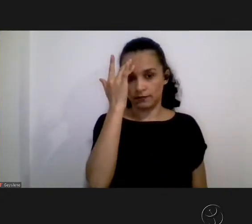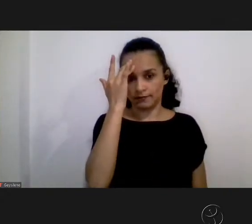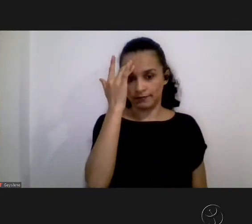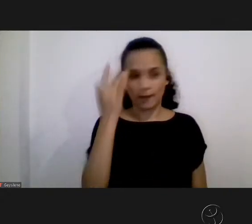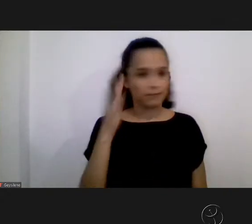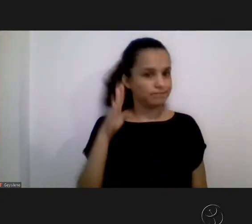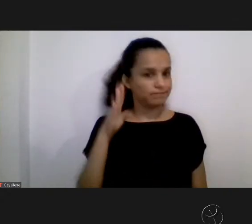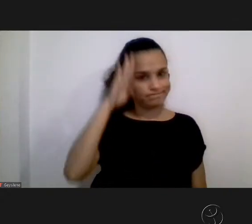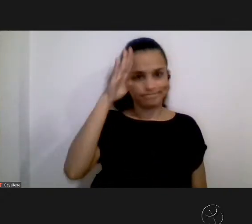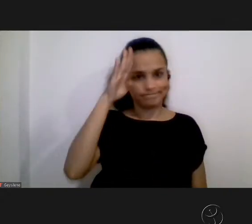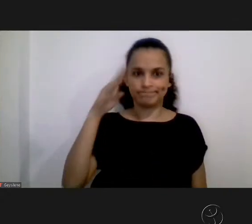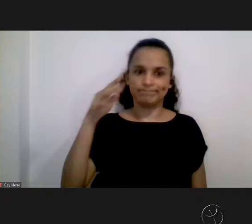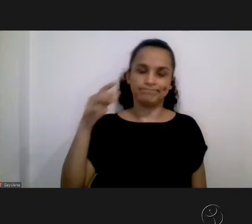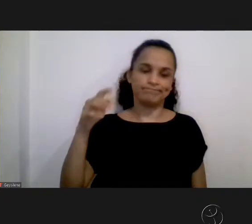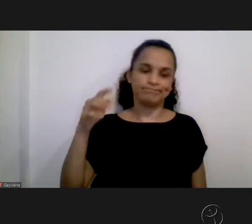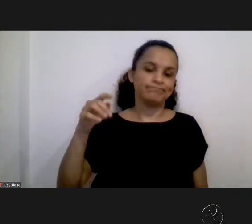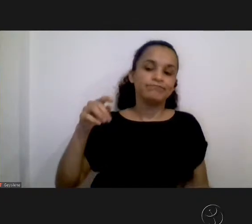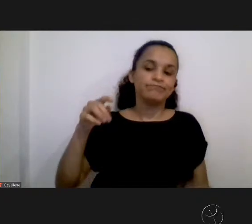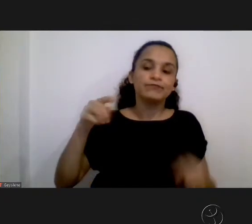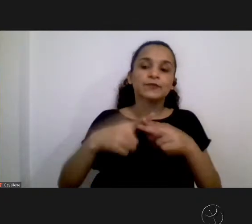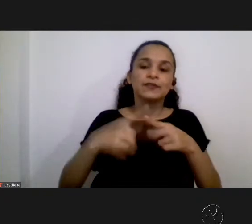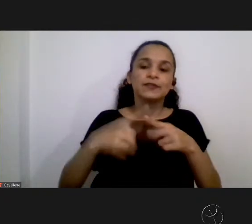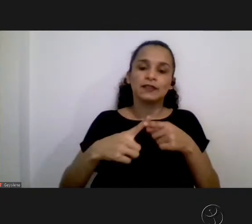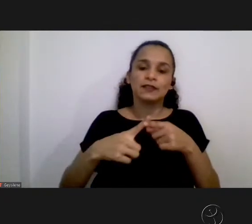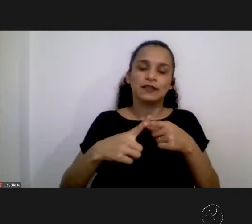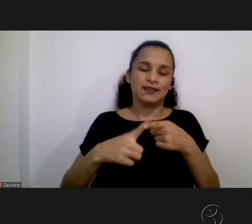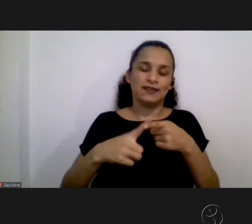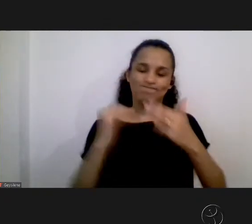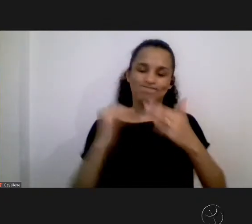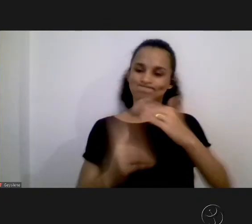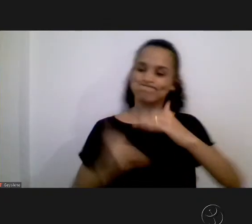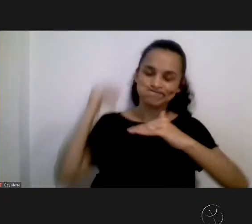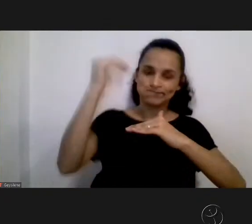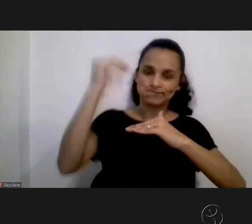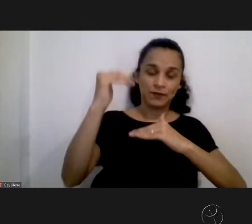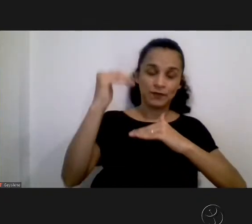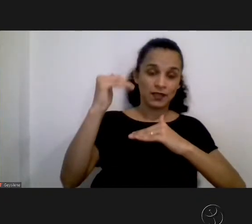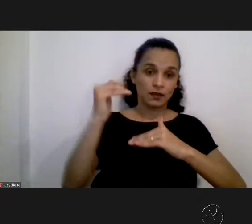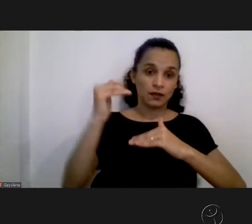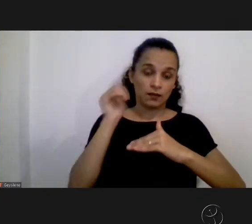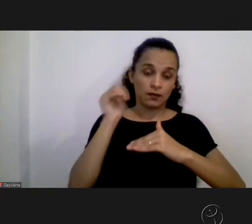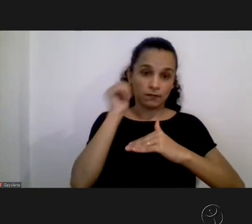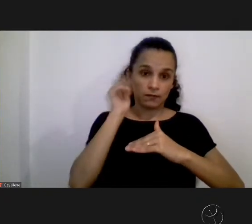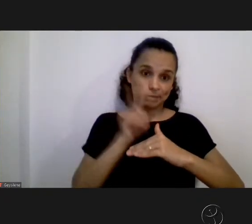bem acima de todos os outros, pois os Estados Unidos e o Brasil